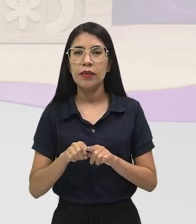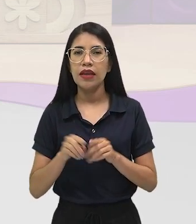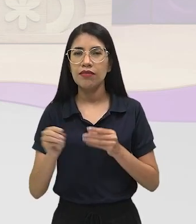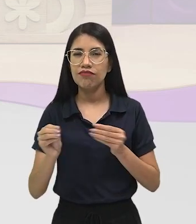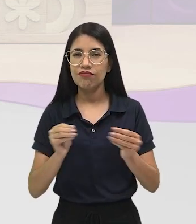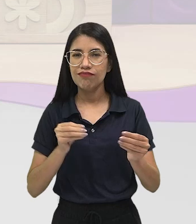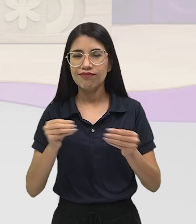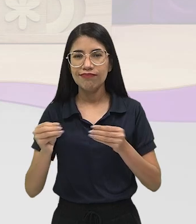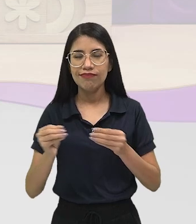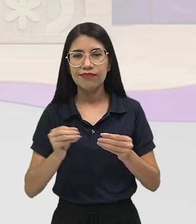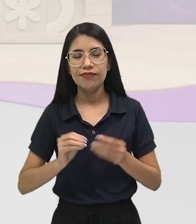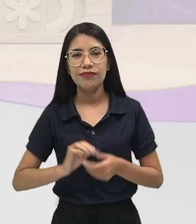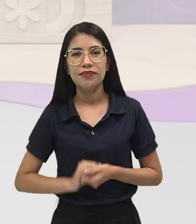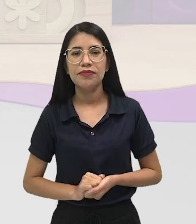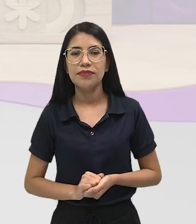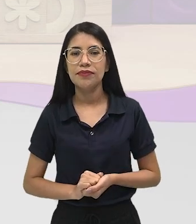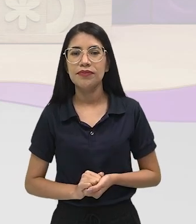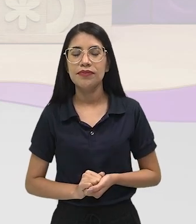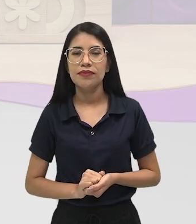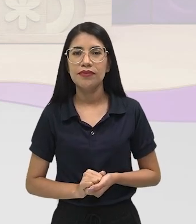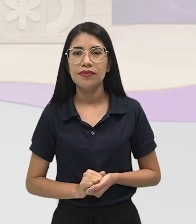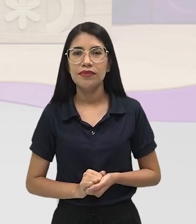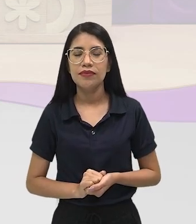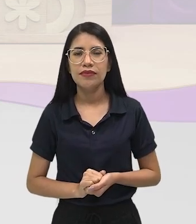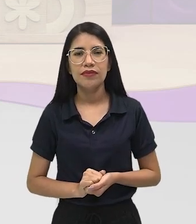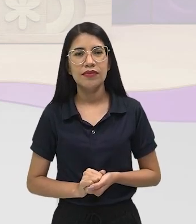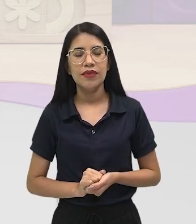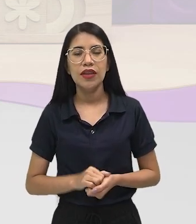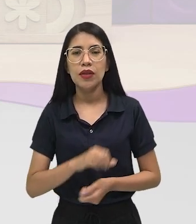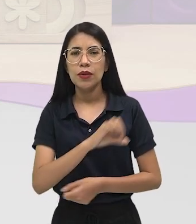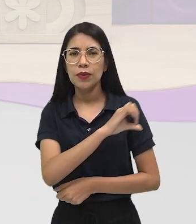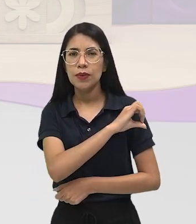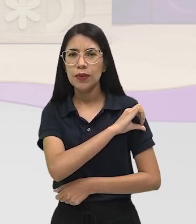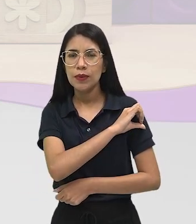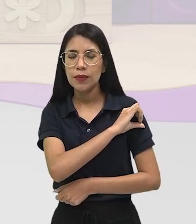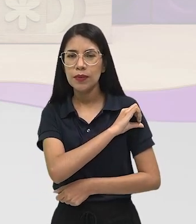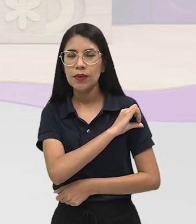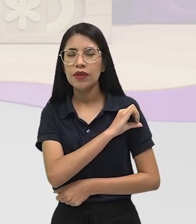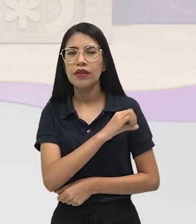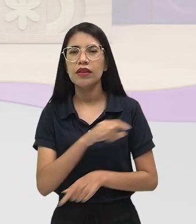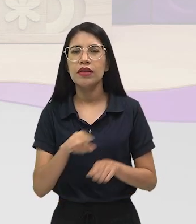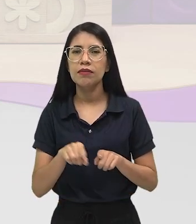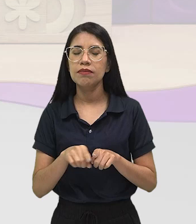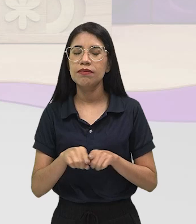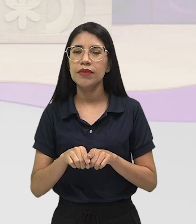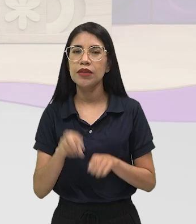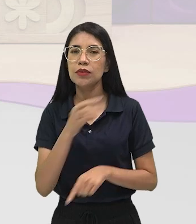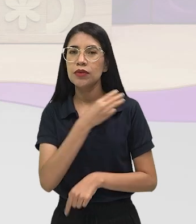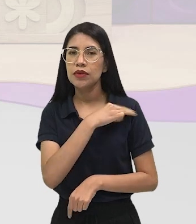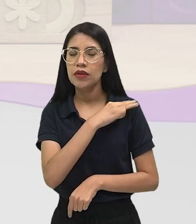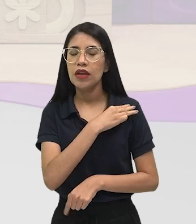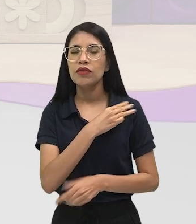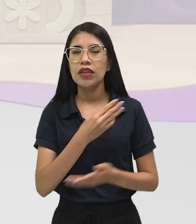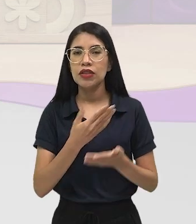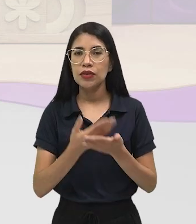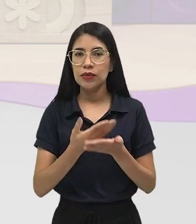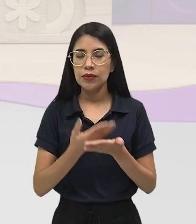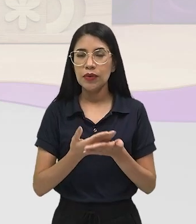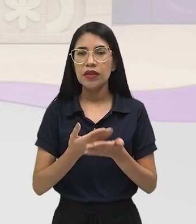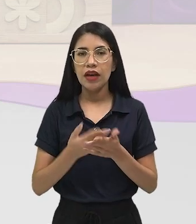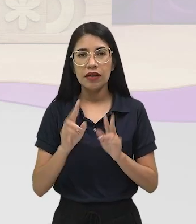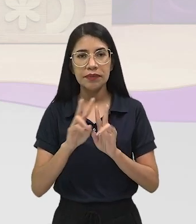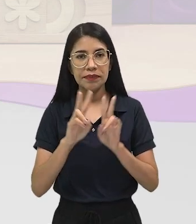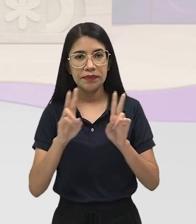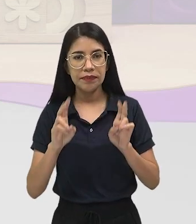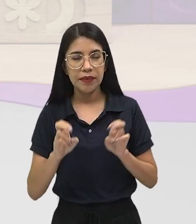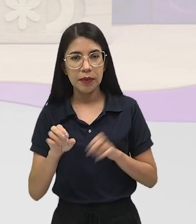elasticidade. No 9º ano, ensino médio, em algum momento você vai estudar isso, na